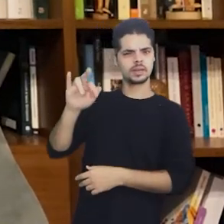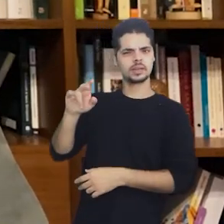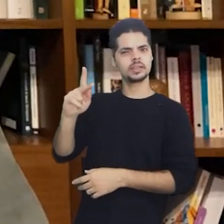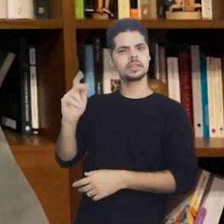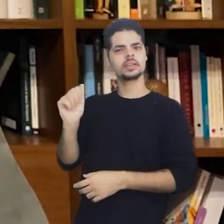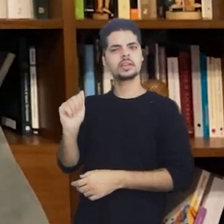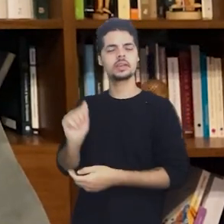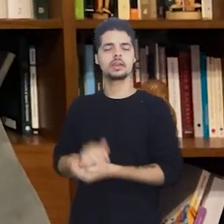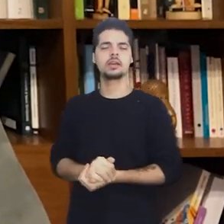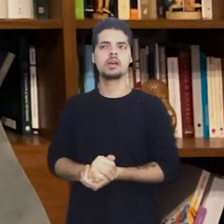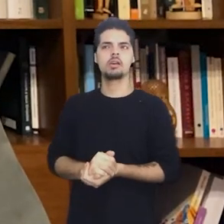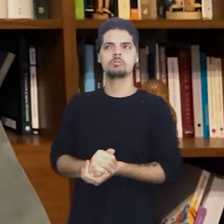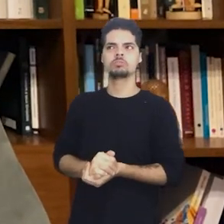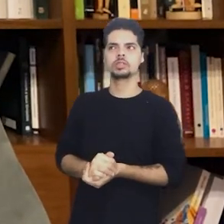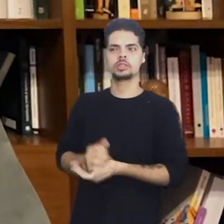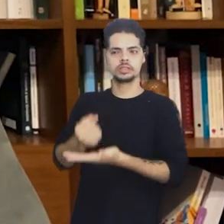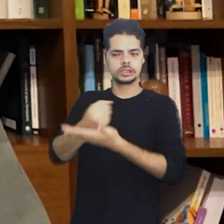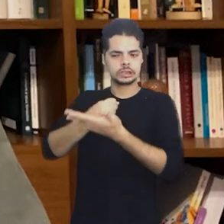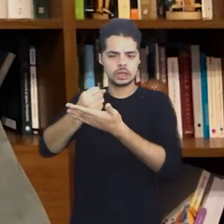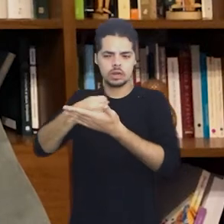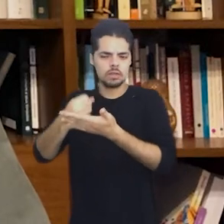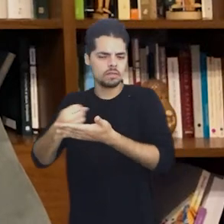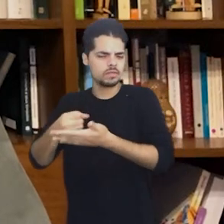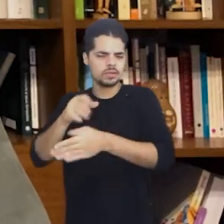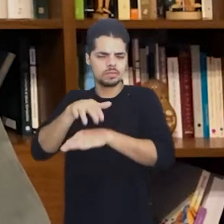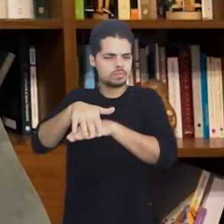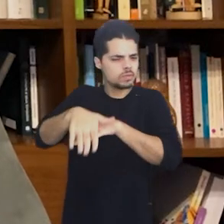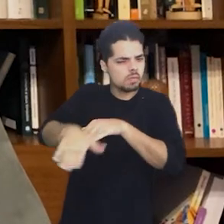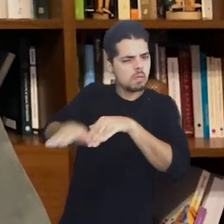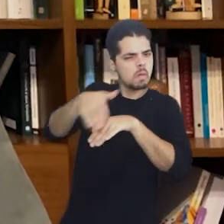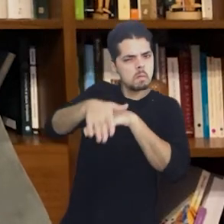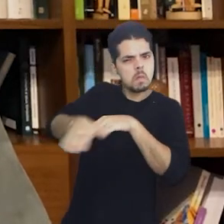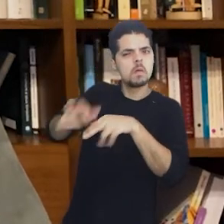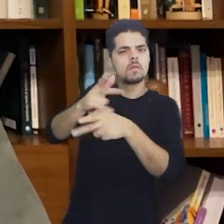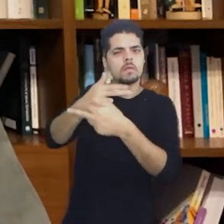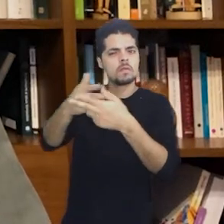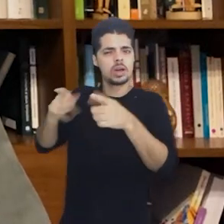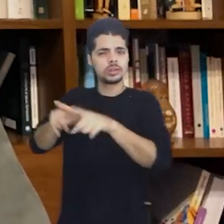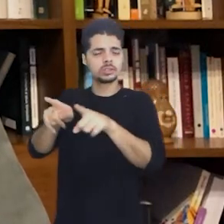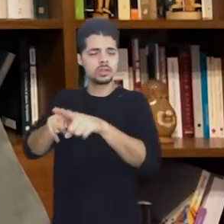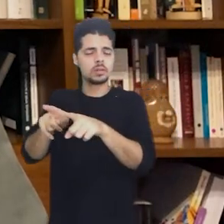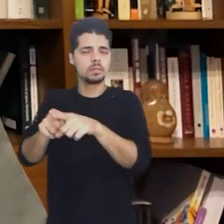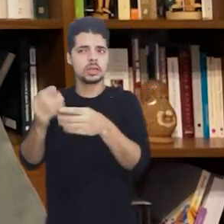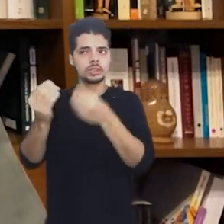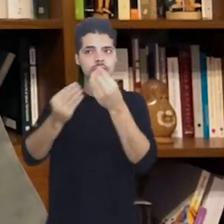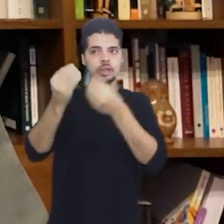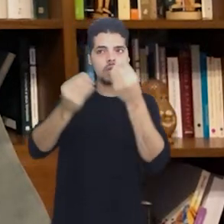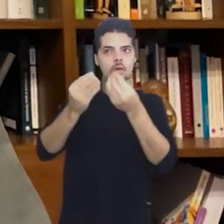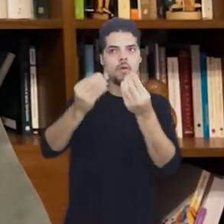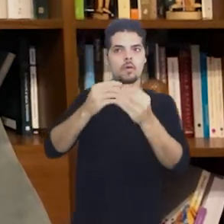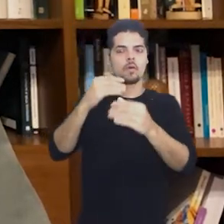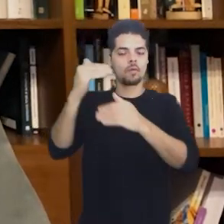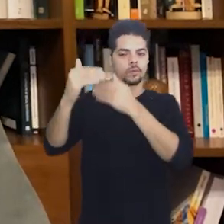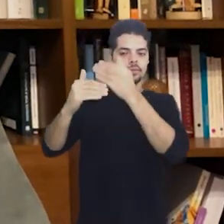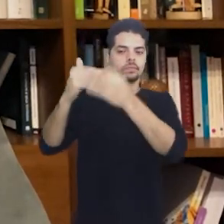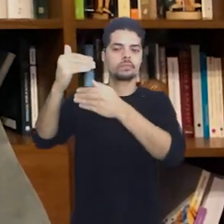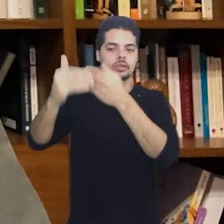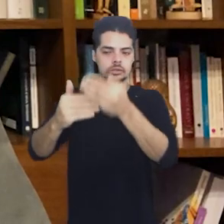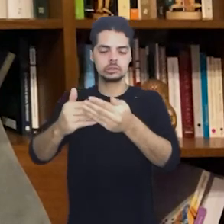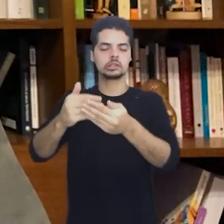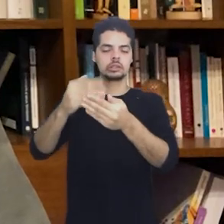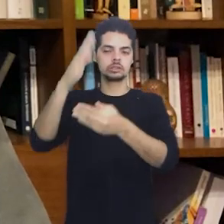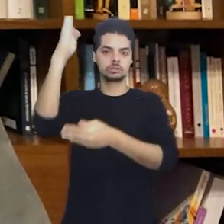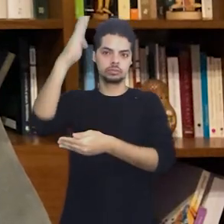Hélio Leôncio Martins também publicaram muitos textos seja na história naval brasileira ou artigos na revista marítima